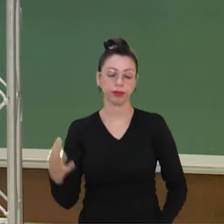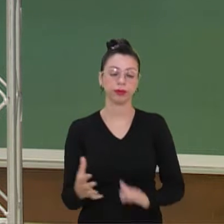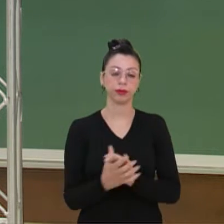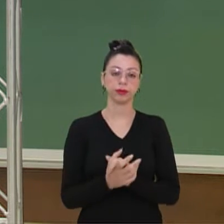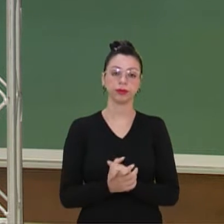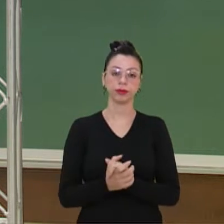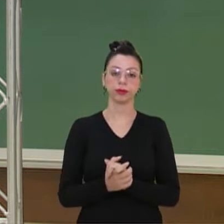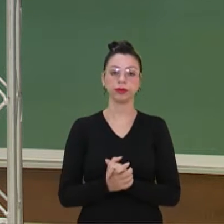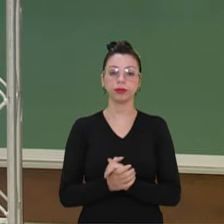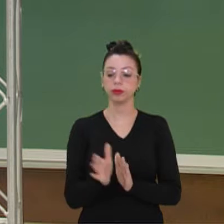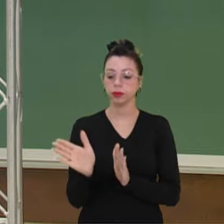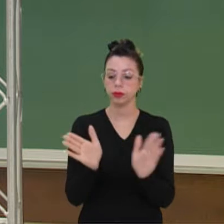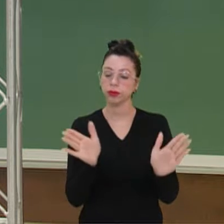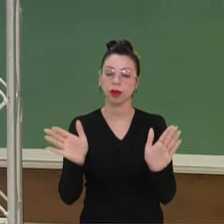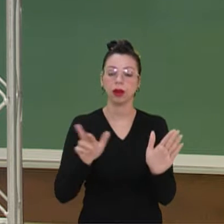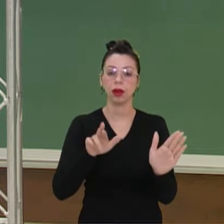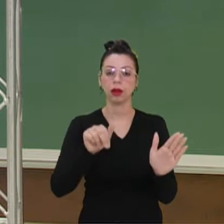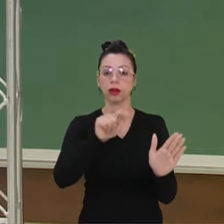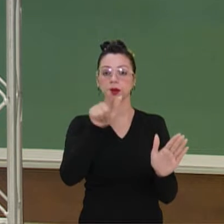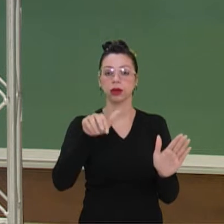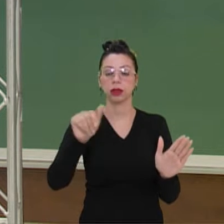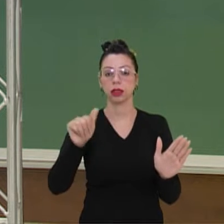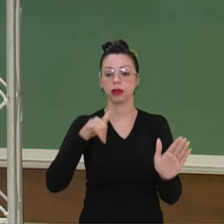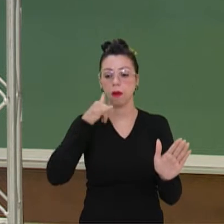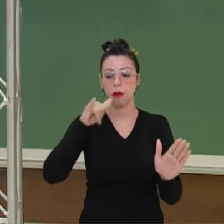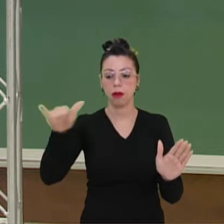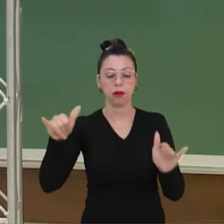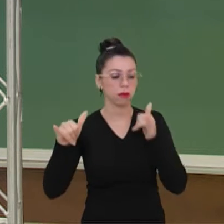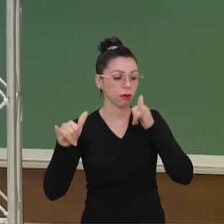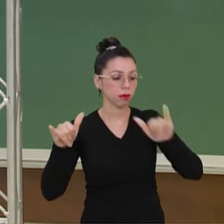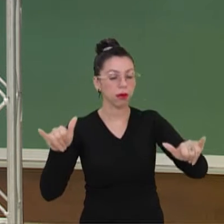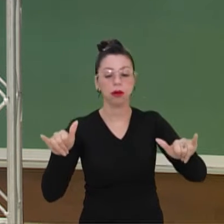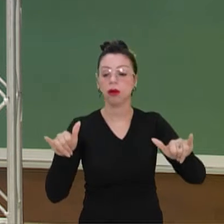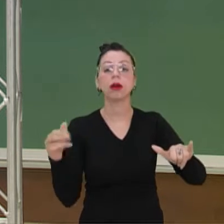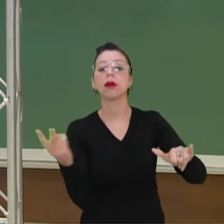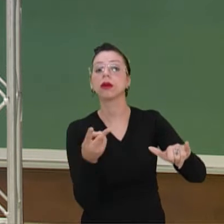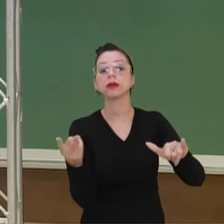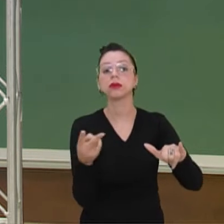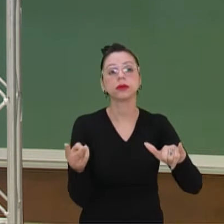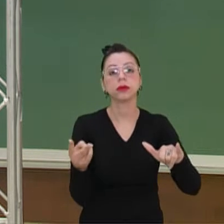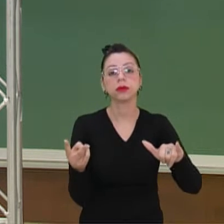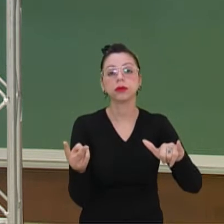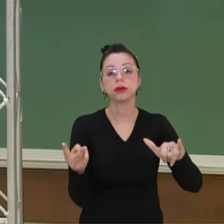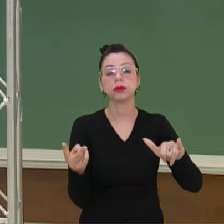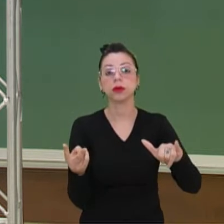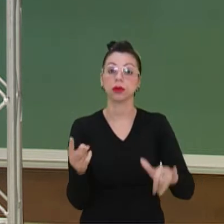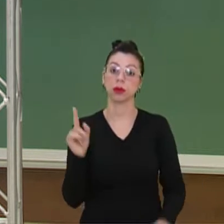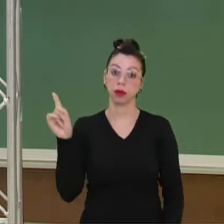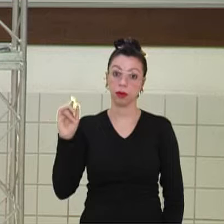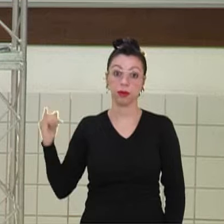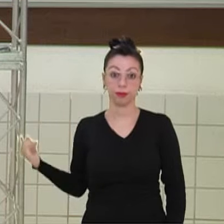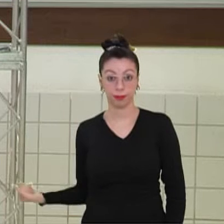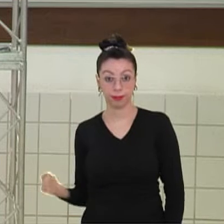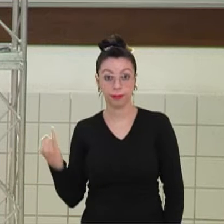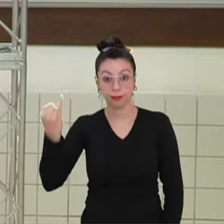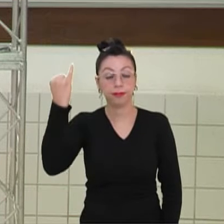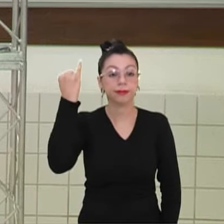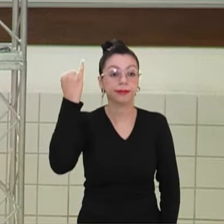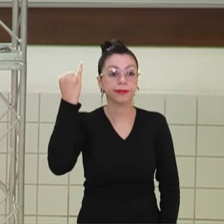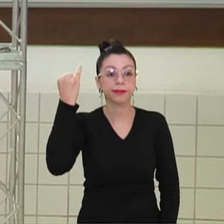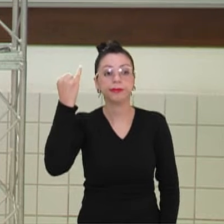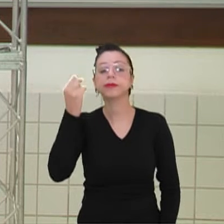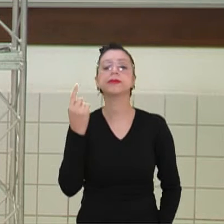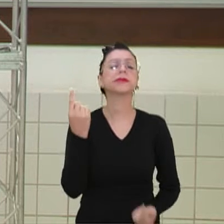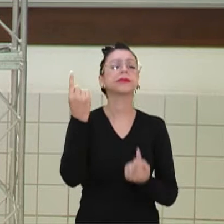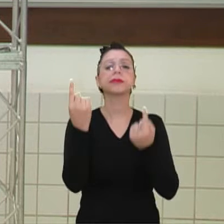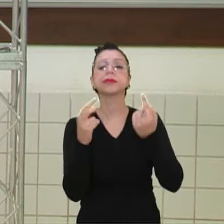Bom, determine a razão entre as energias liberadas pelos mesmos. Isso é fundamental. E aí,